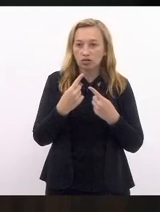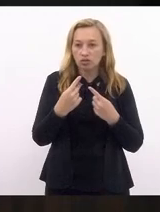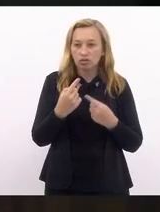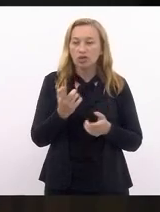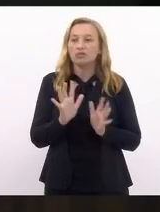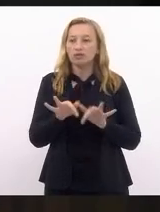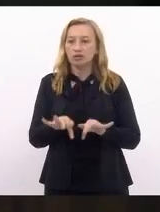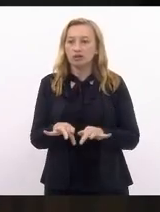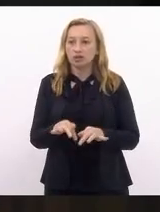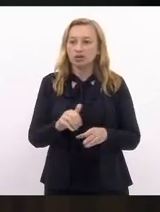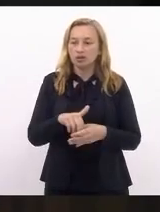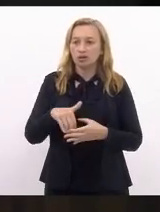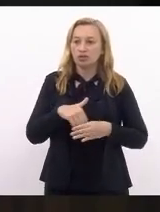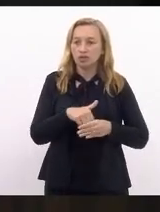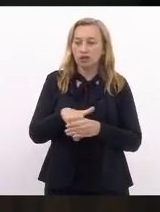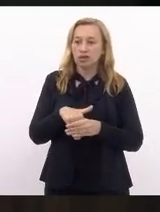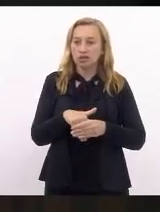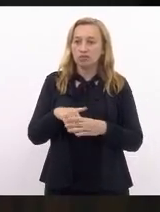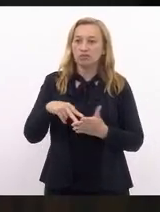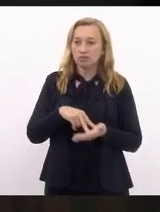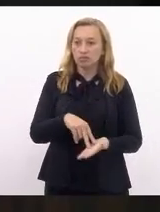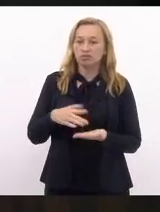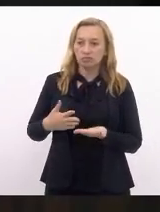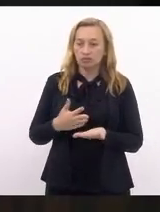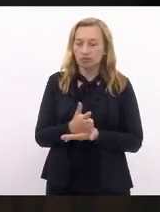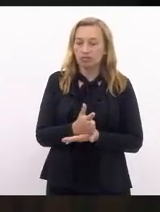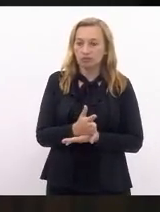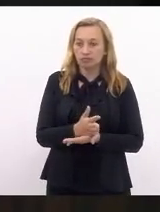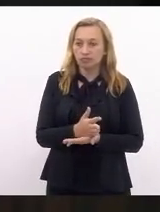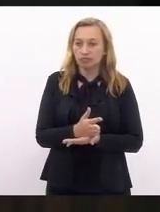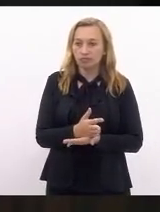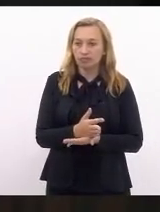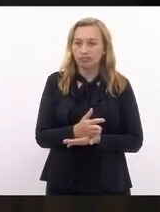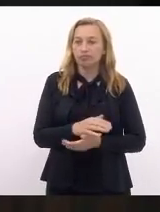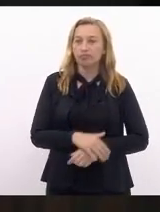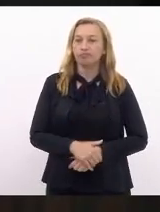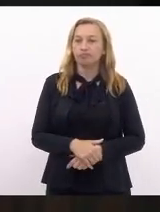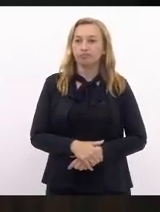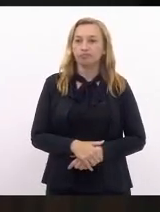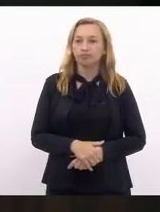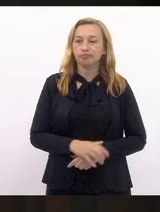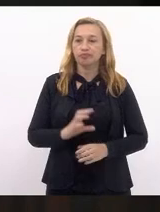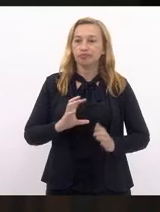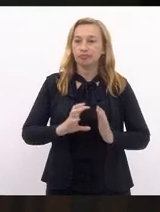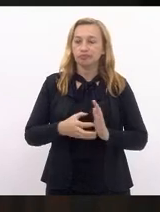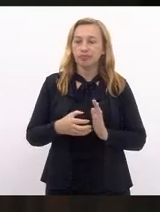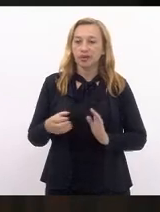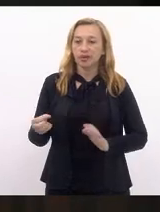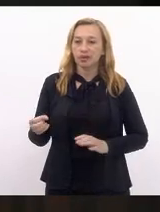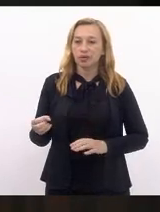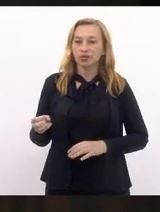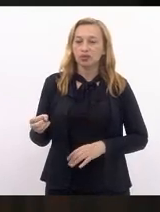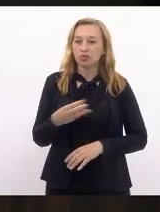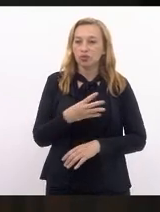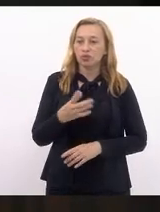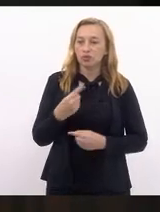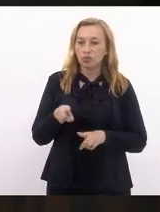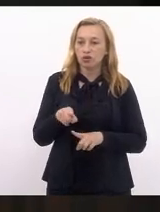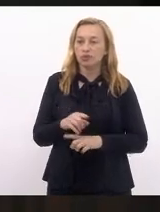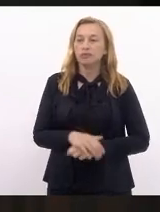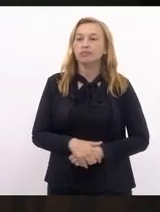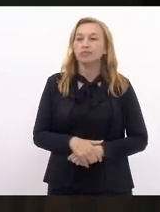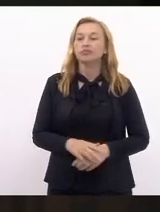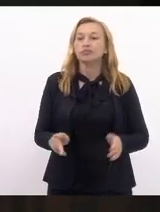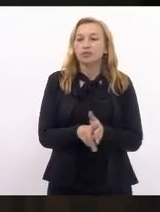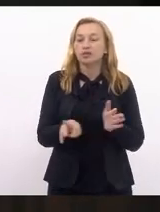discutir encerrada a discussão e votação sendo que a prova foi uma redução aprovada vai à promulgação com voto pela obtenção do novo já já